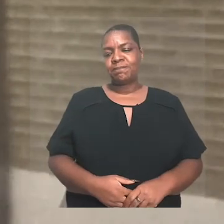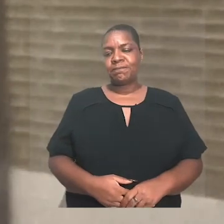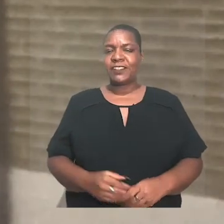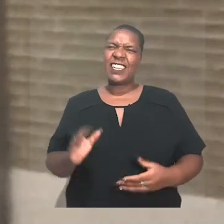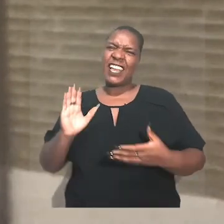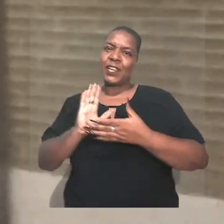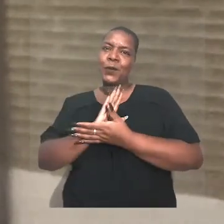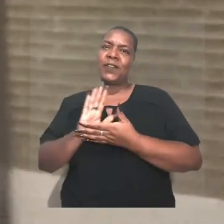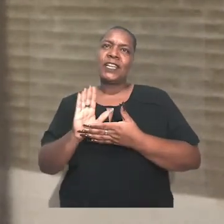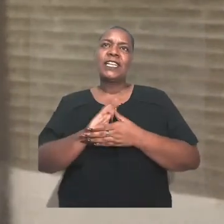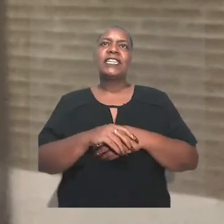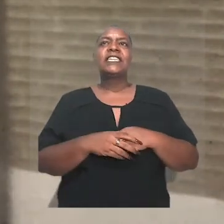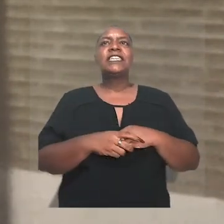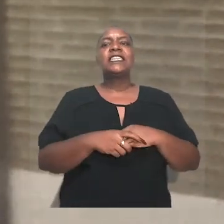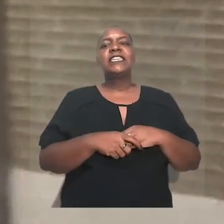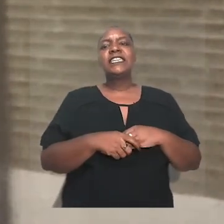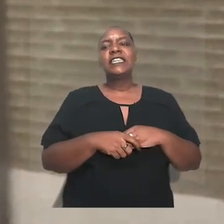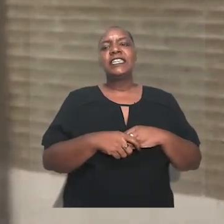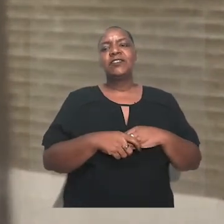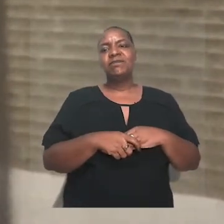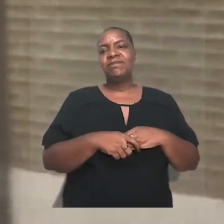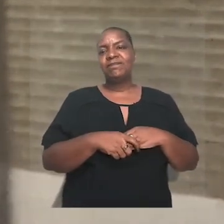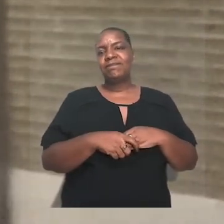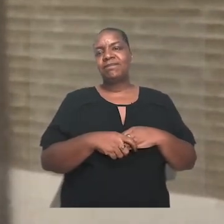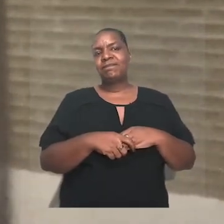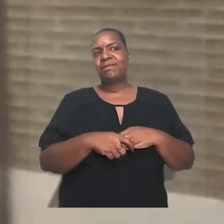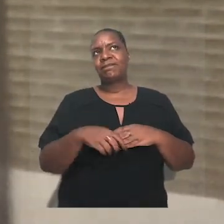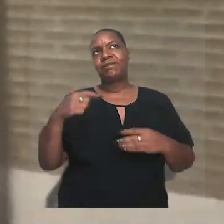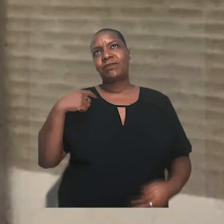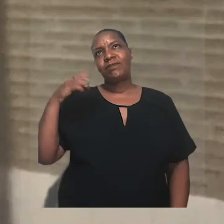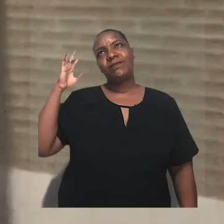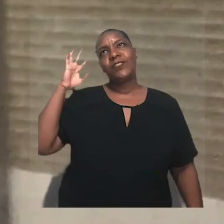Às vezes... Eu fico...